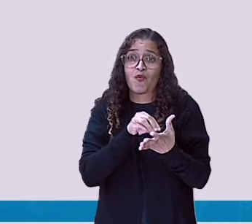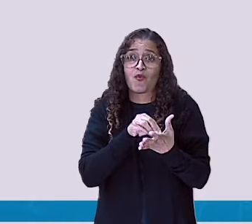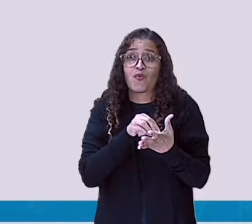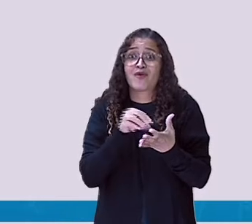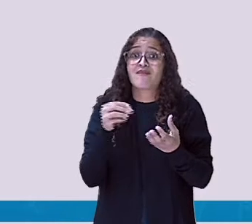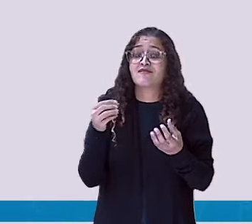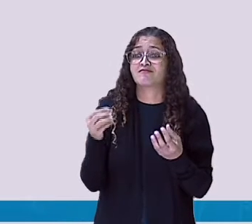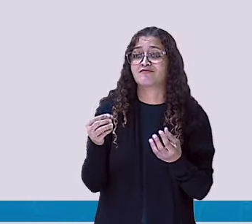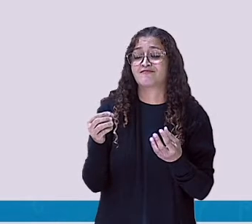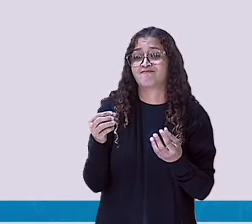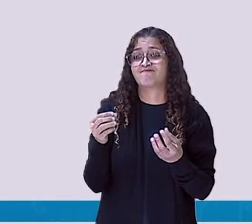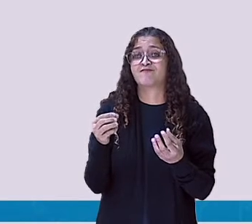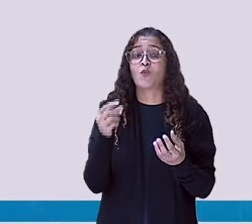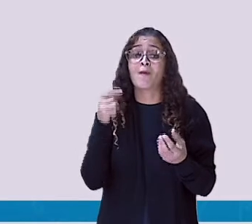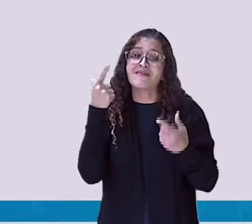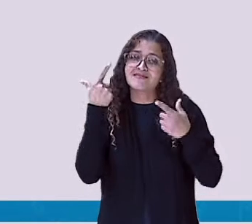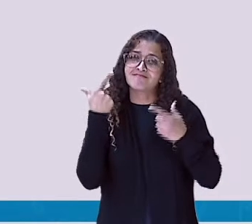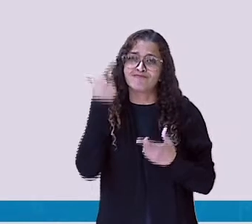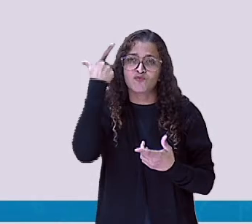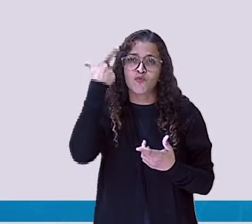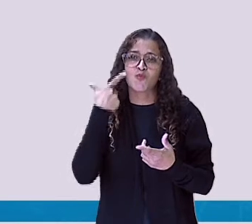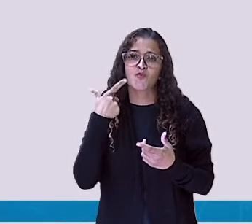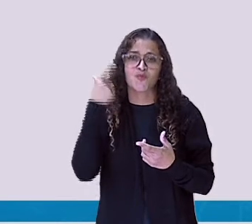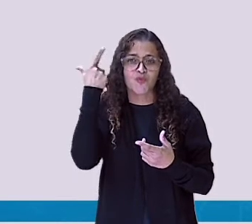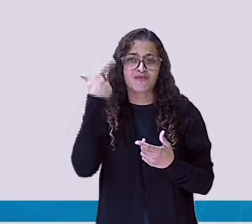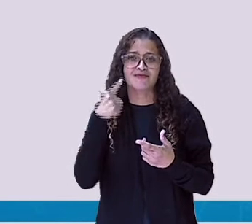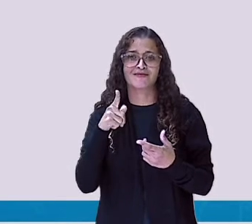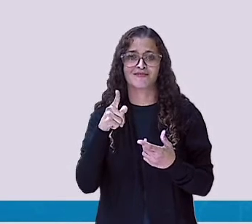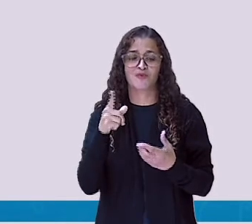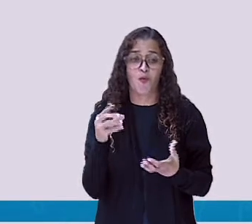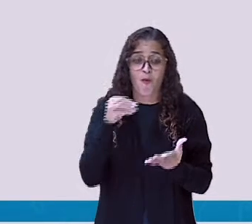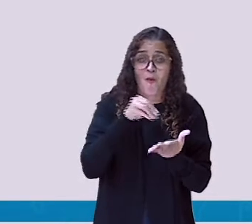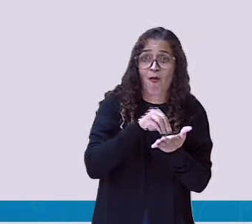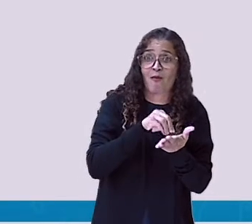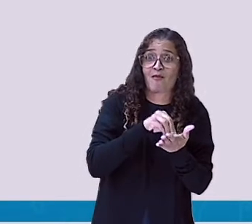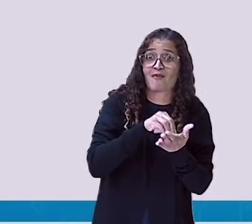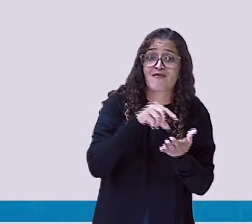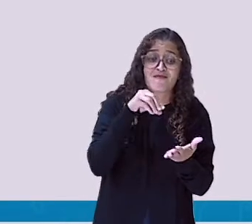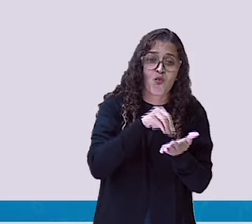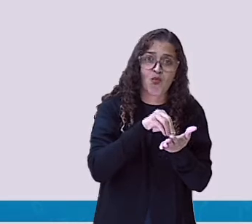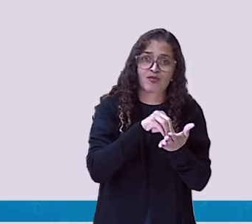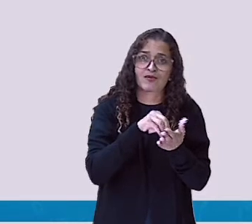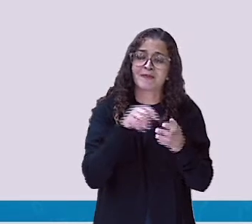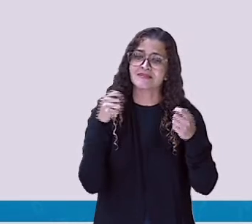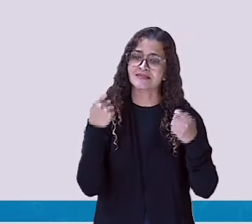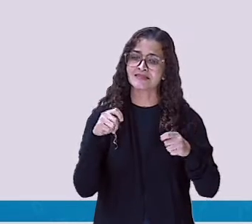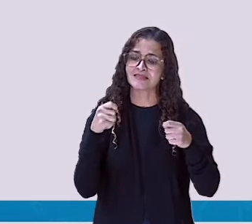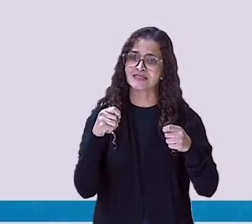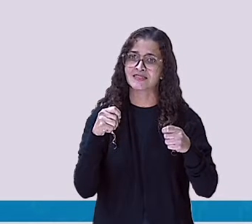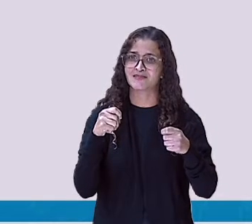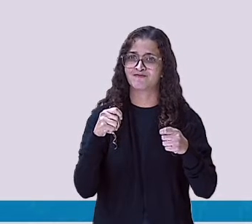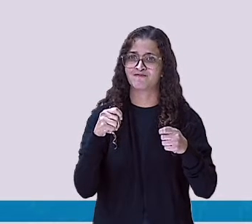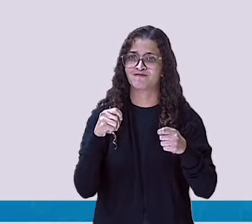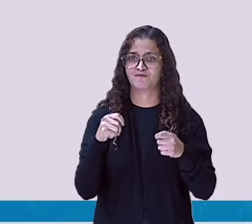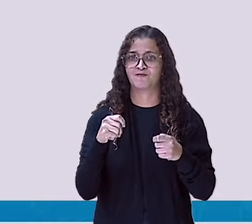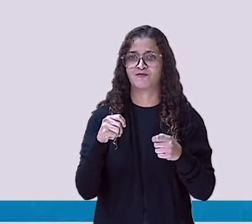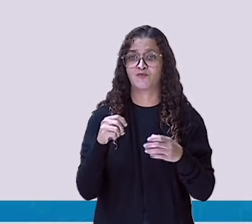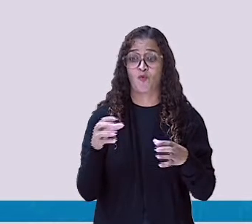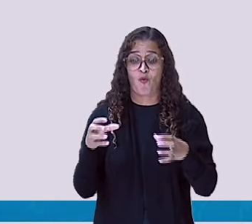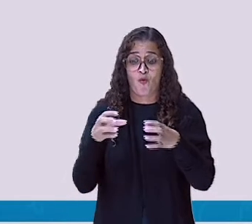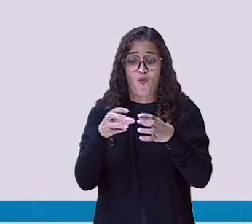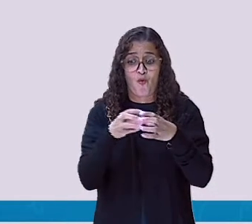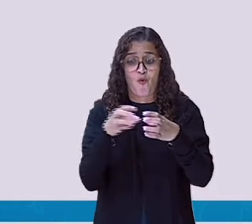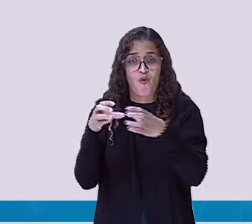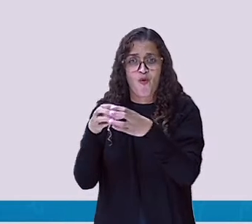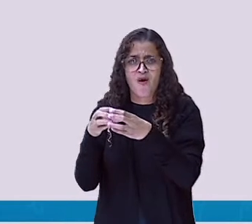as cores, você tem a legenda descrita, ok? Agora, o nosso próximo exemplo